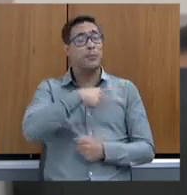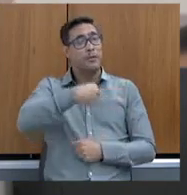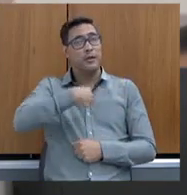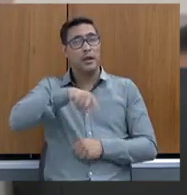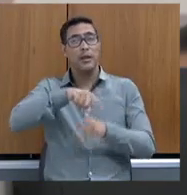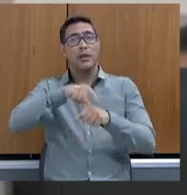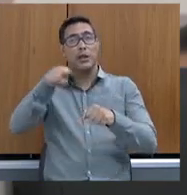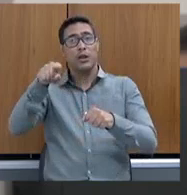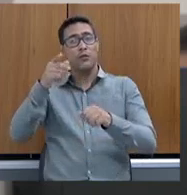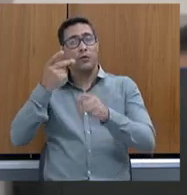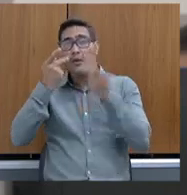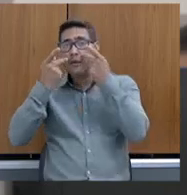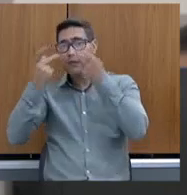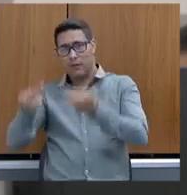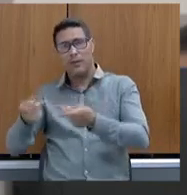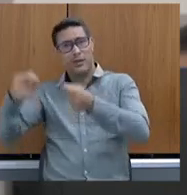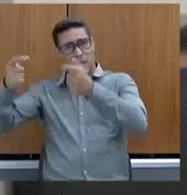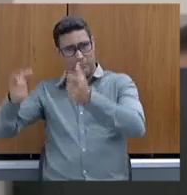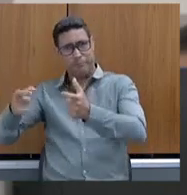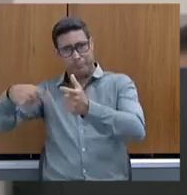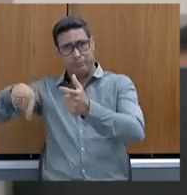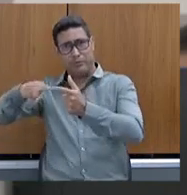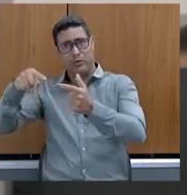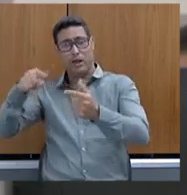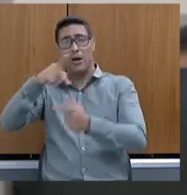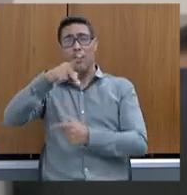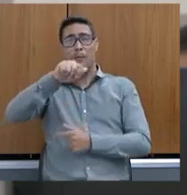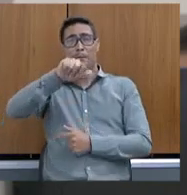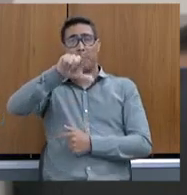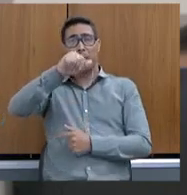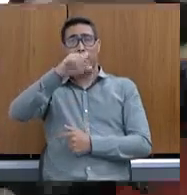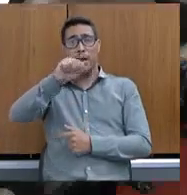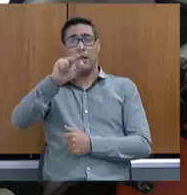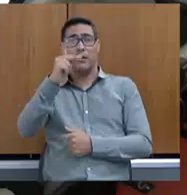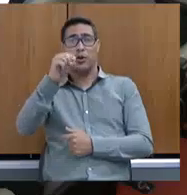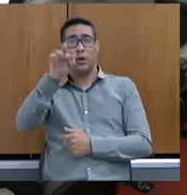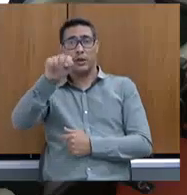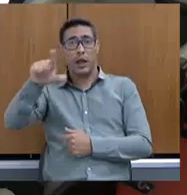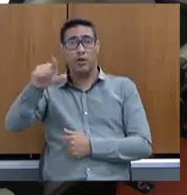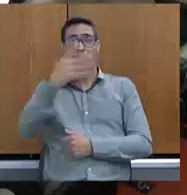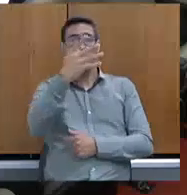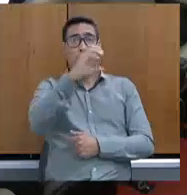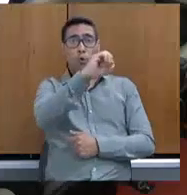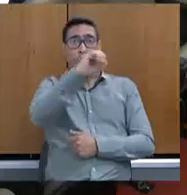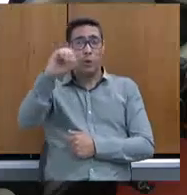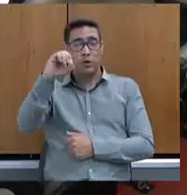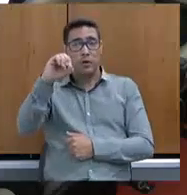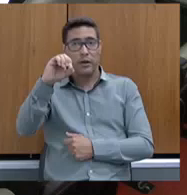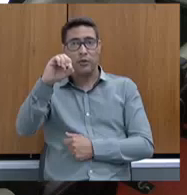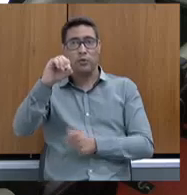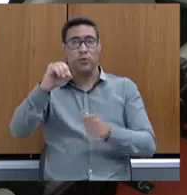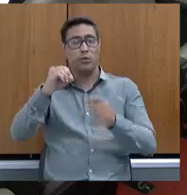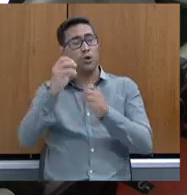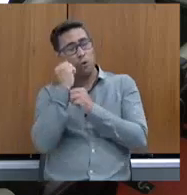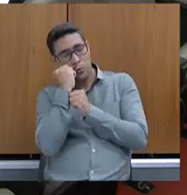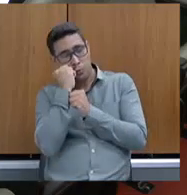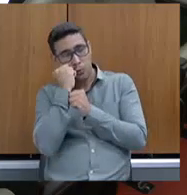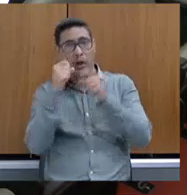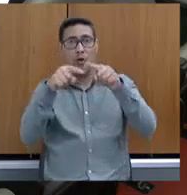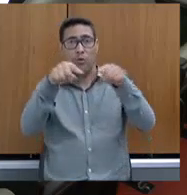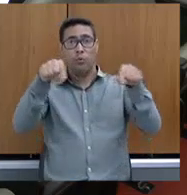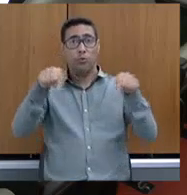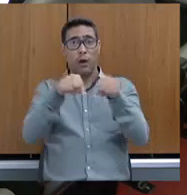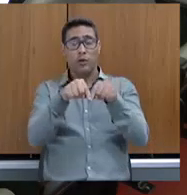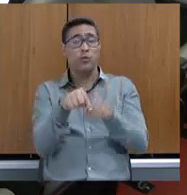da Fundação Clóvis Salgado porque o Palace Hotel com 400 quartos não tinha vaga e ia toda a equipe